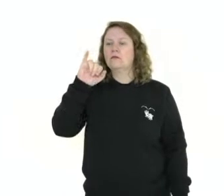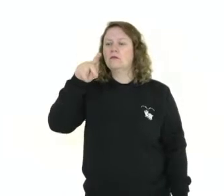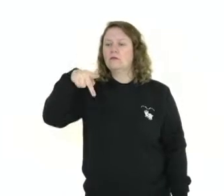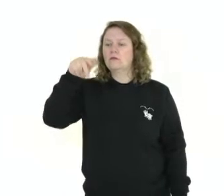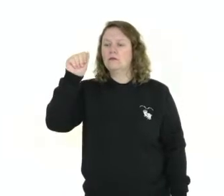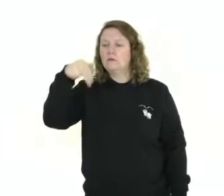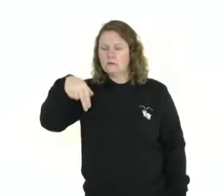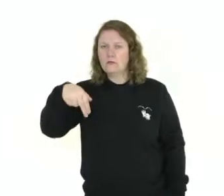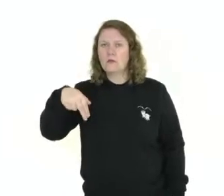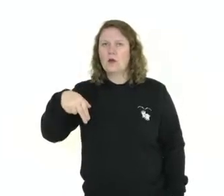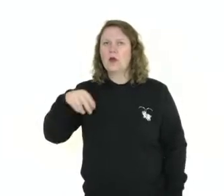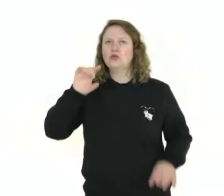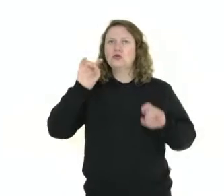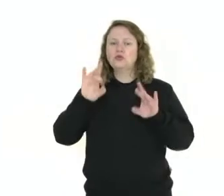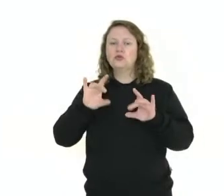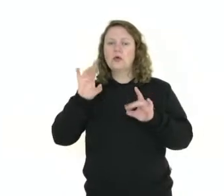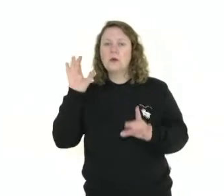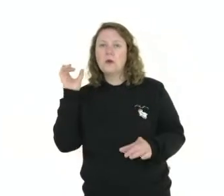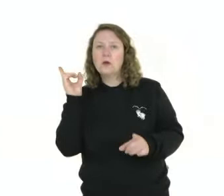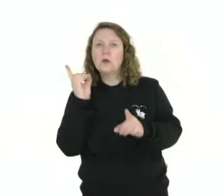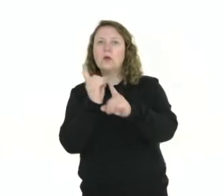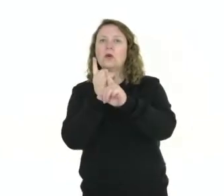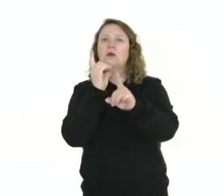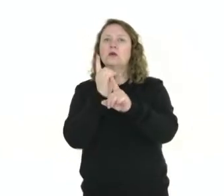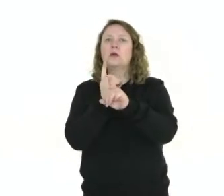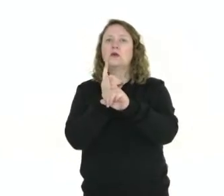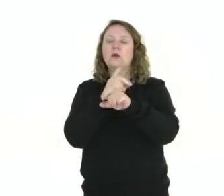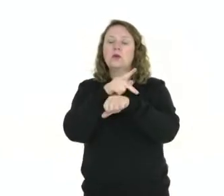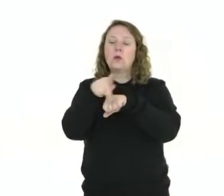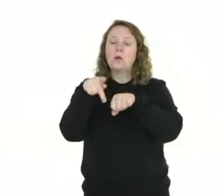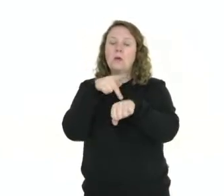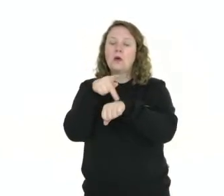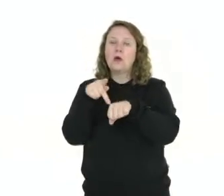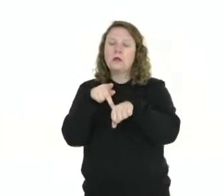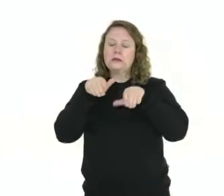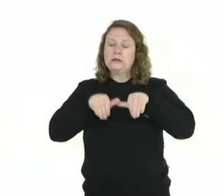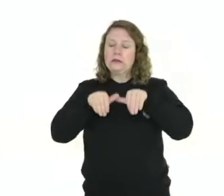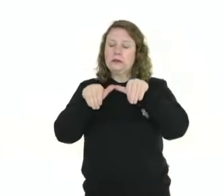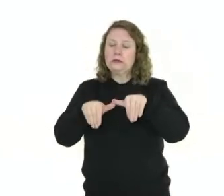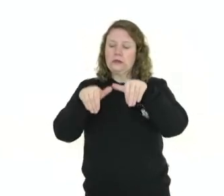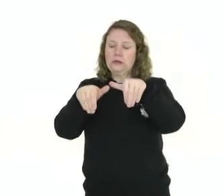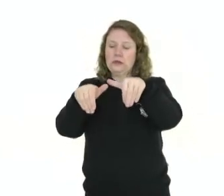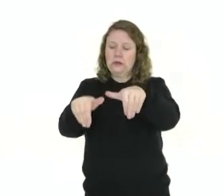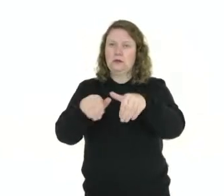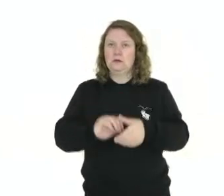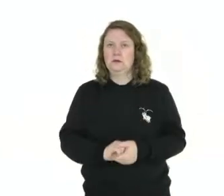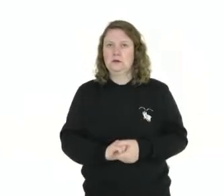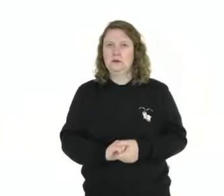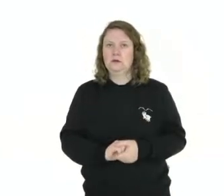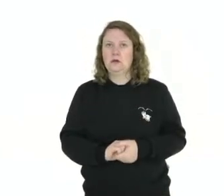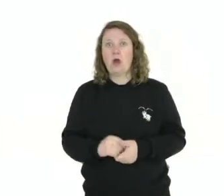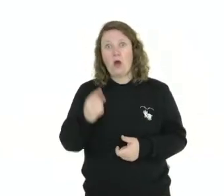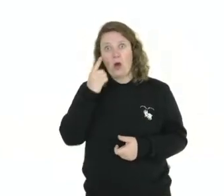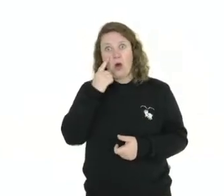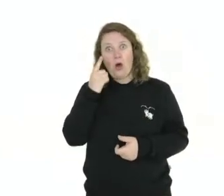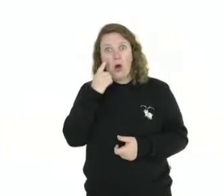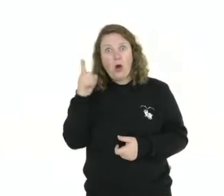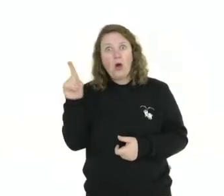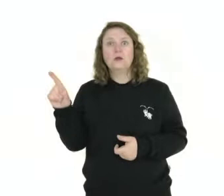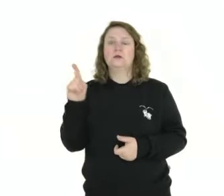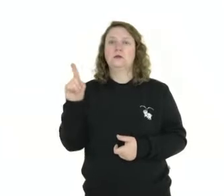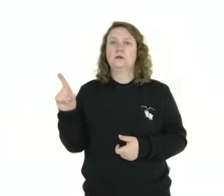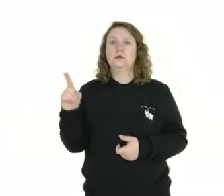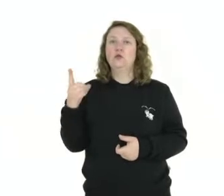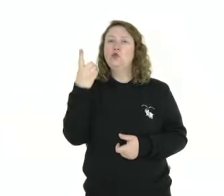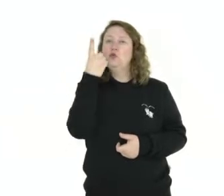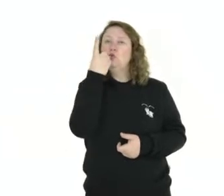praticamente só pode ser encontrada na Austrália. Ela é tão perigosa que uma só picada. Gente, olha essa informação. Uma